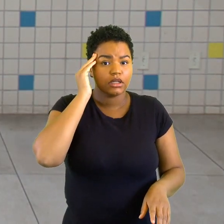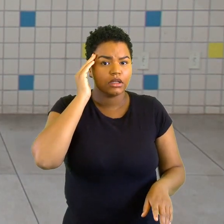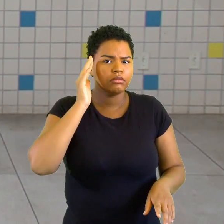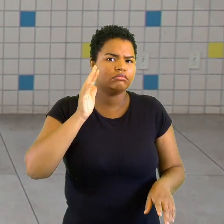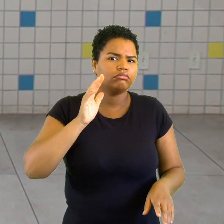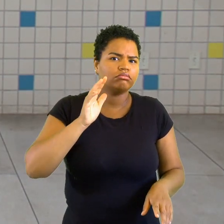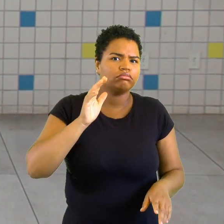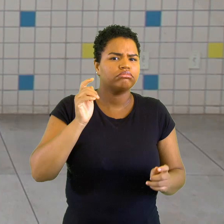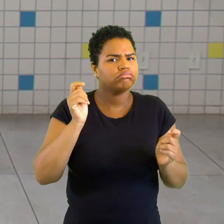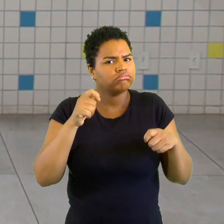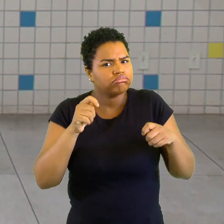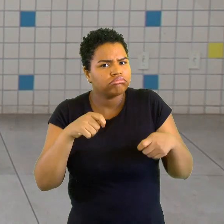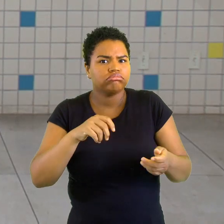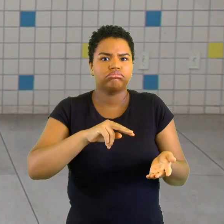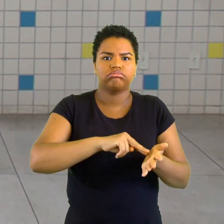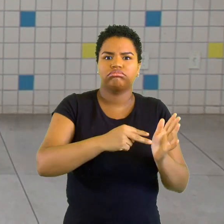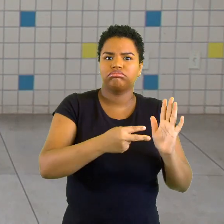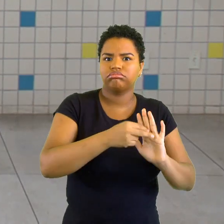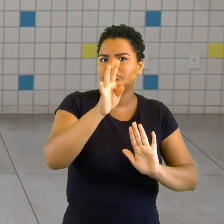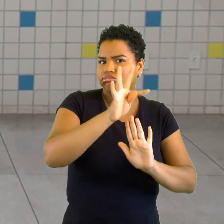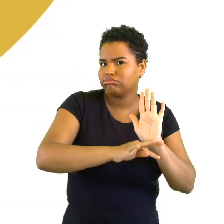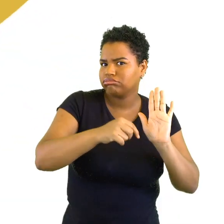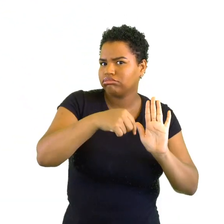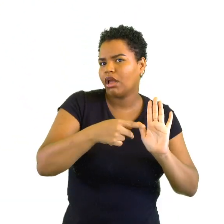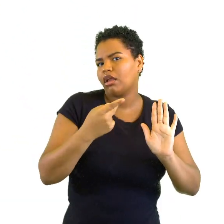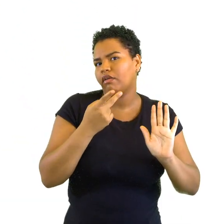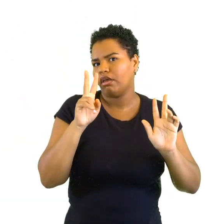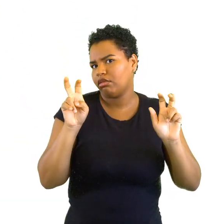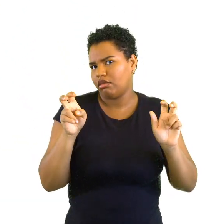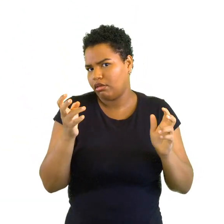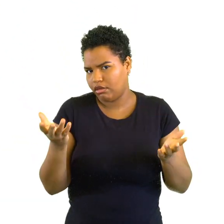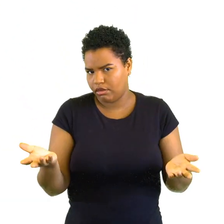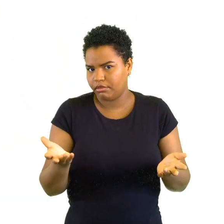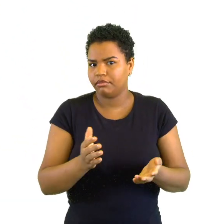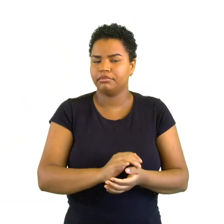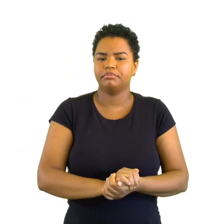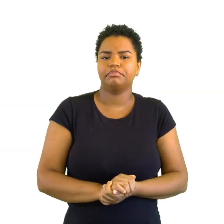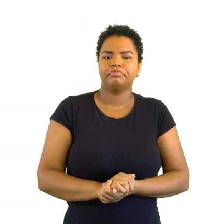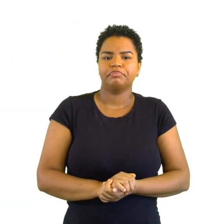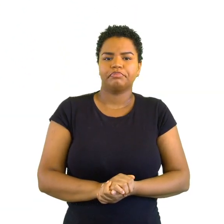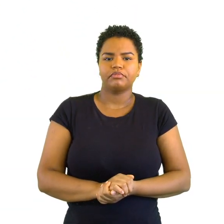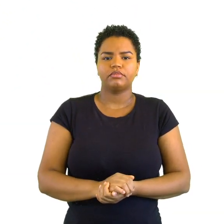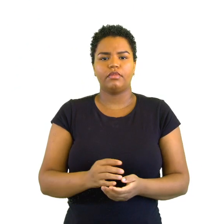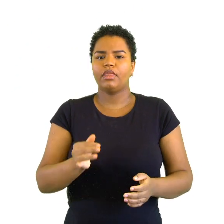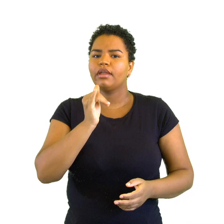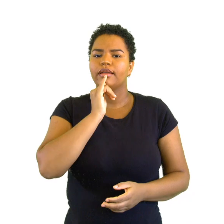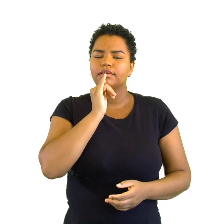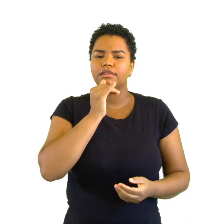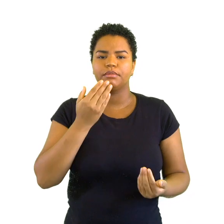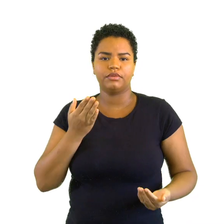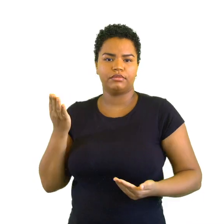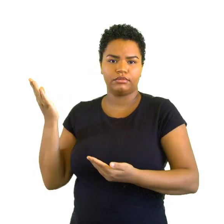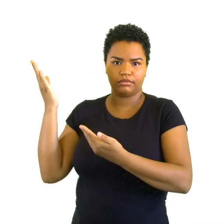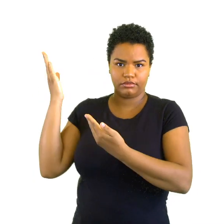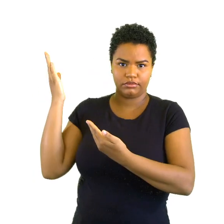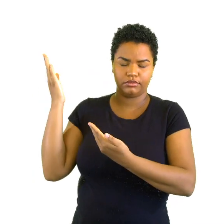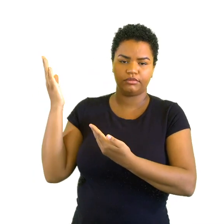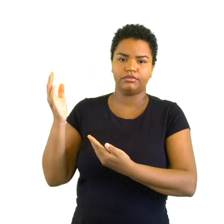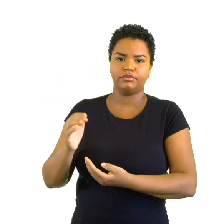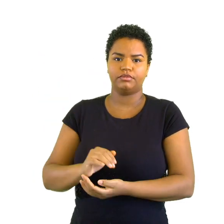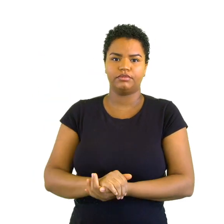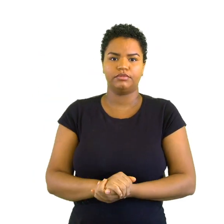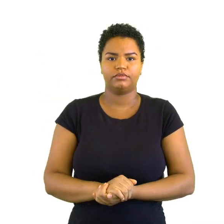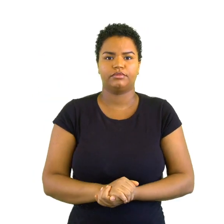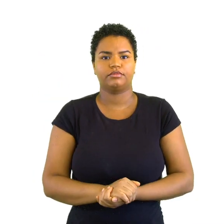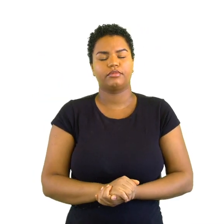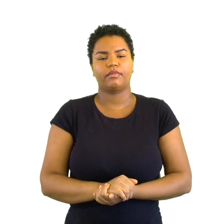significado do texto, o que o texto falaria. Aqui como exemplo, eu trouxe para vocês o título A Day at